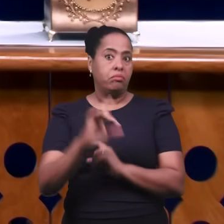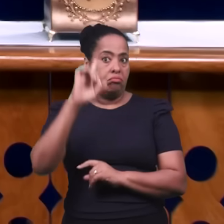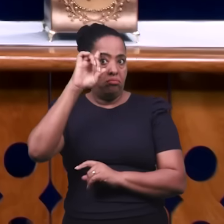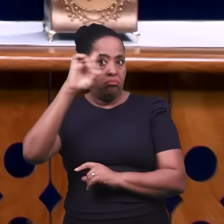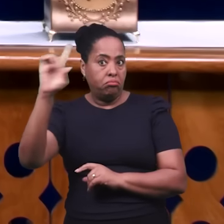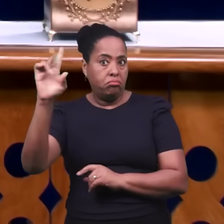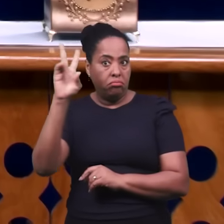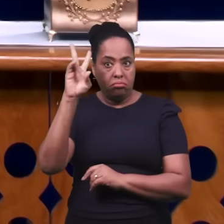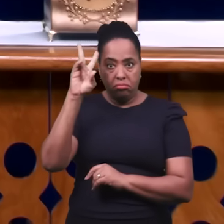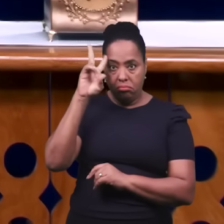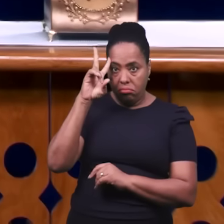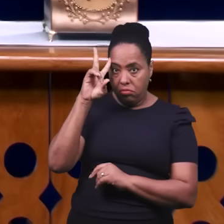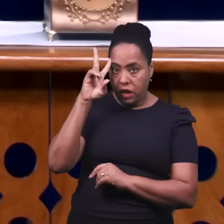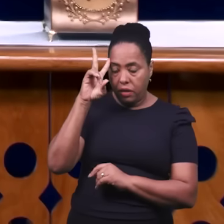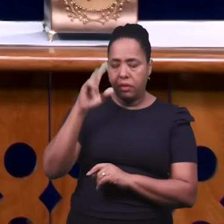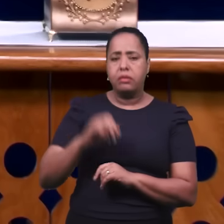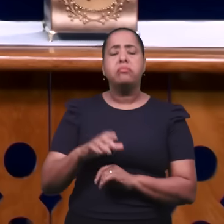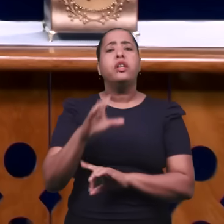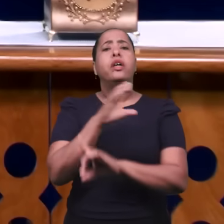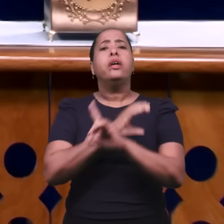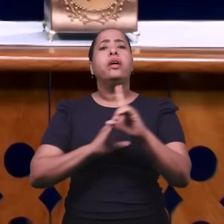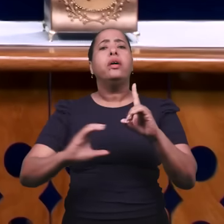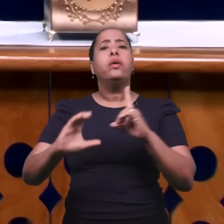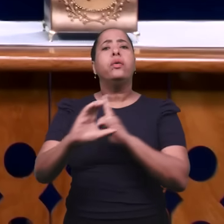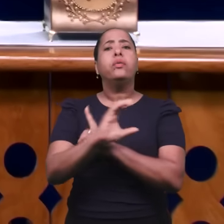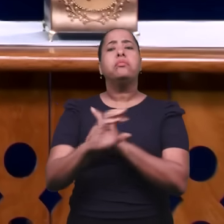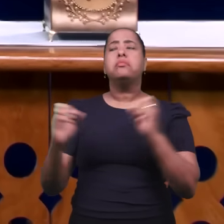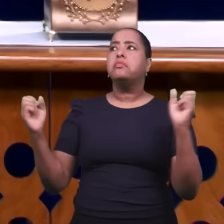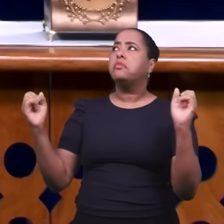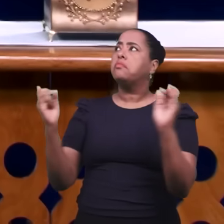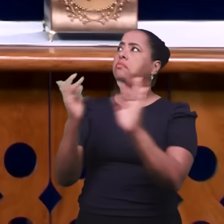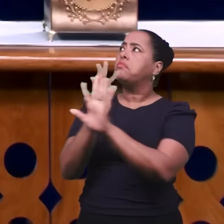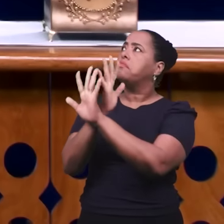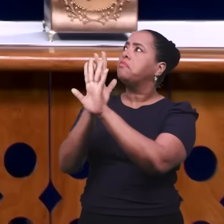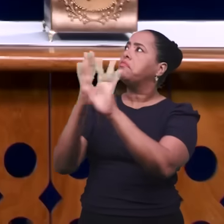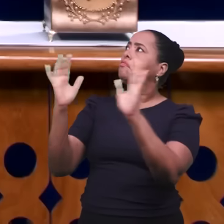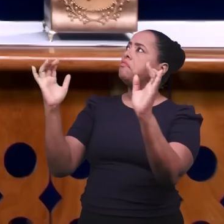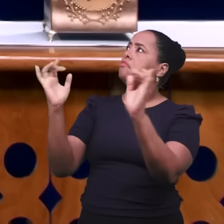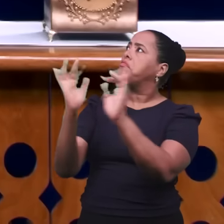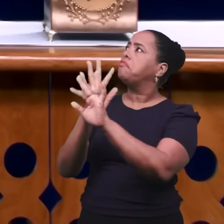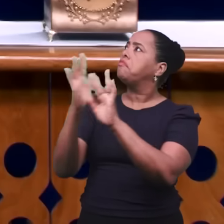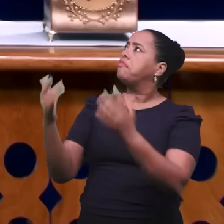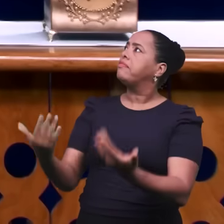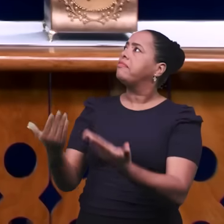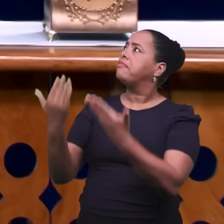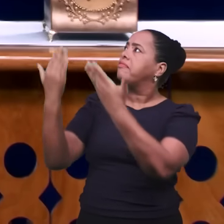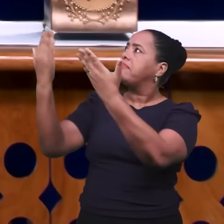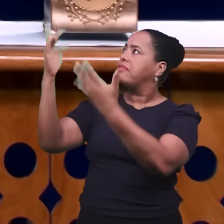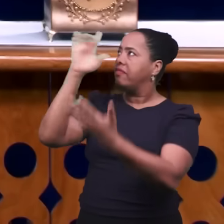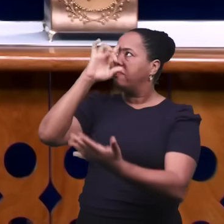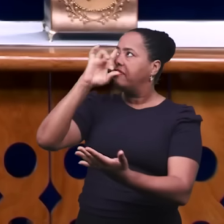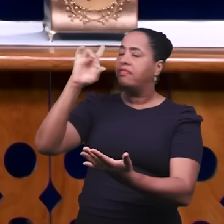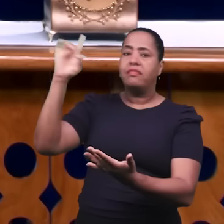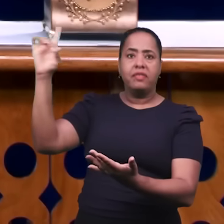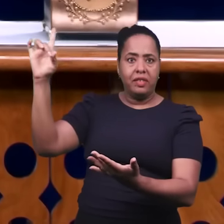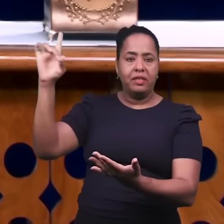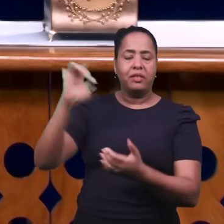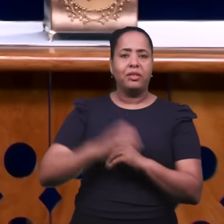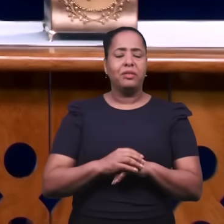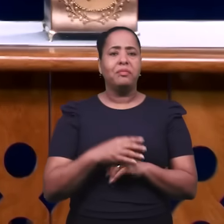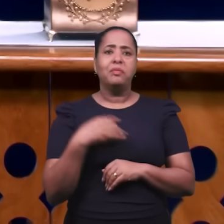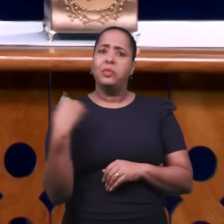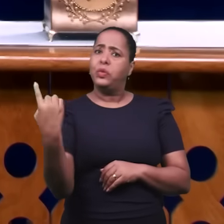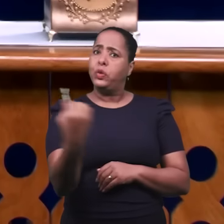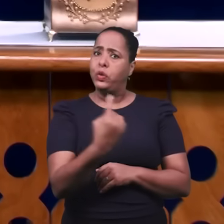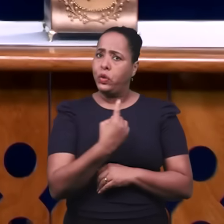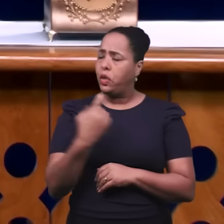segunda-feira, que é um culto de glorificação ao Senhor. É um culto onde nós não fazemos